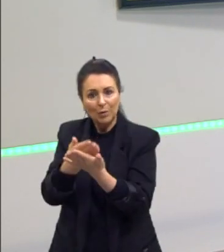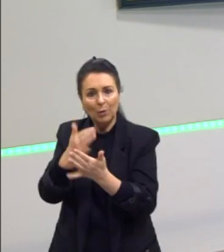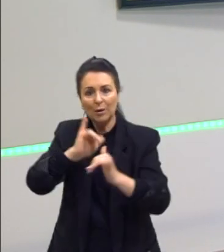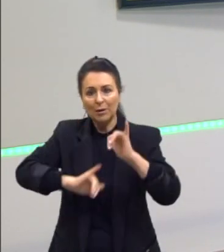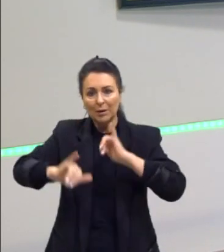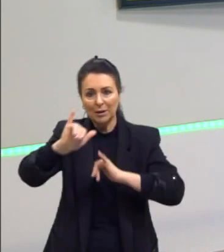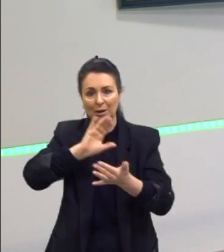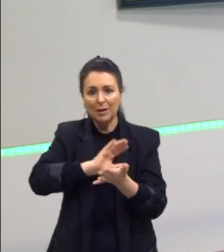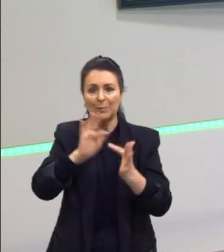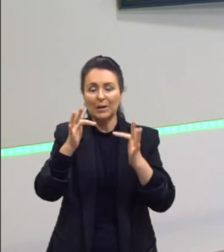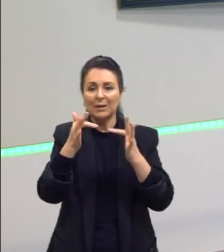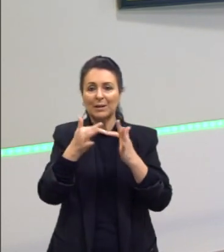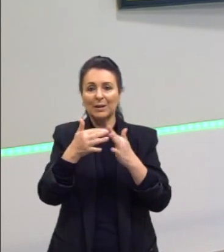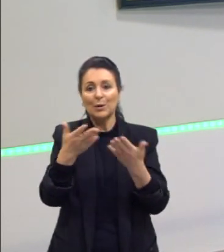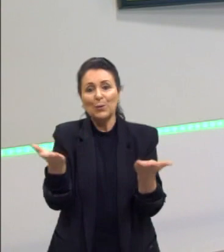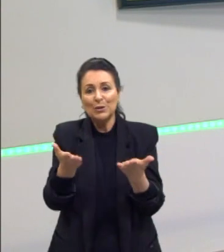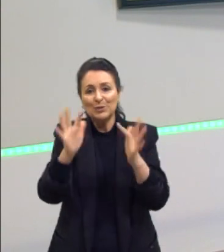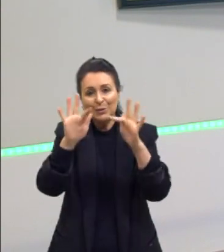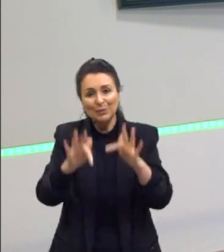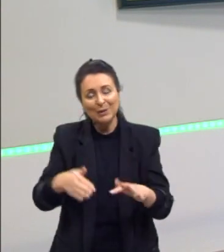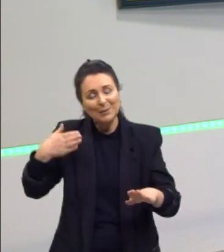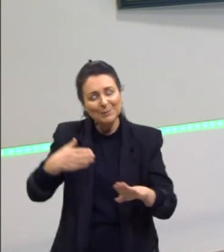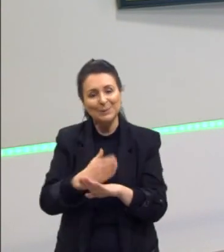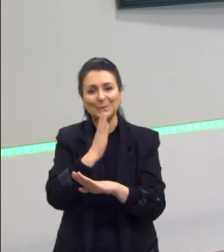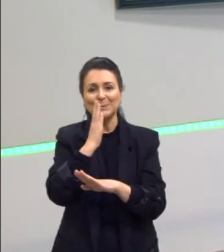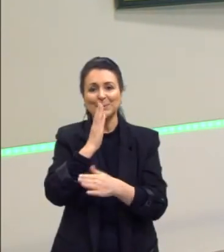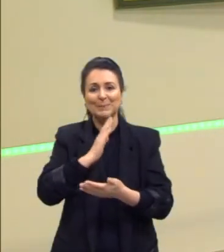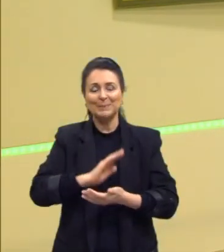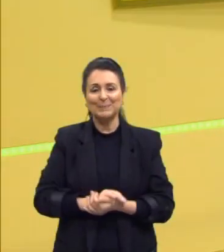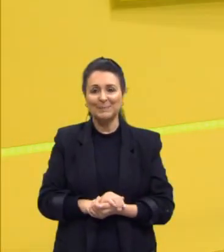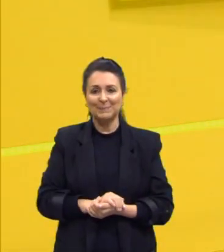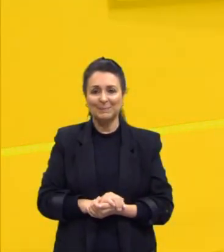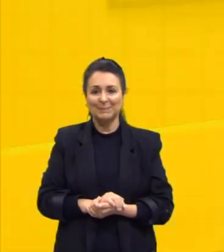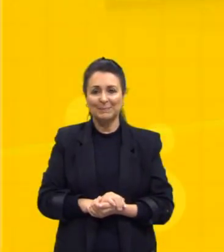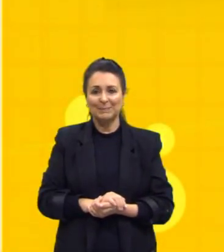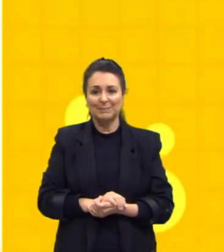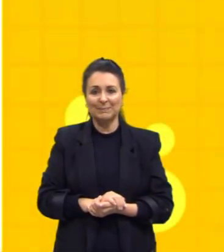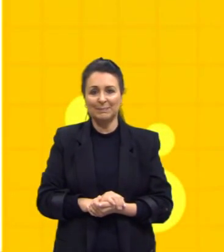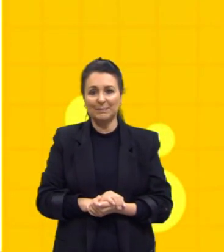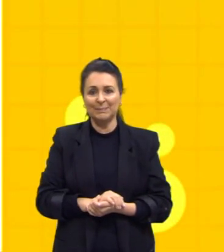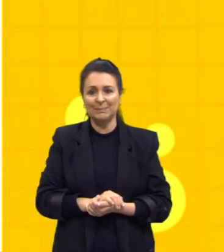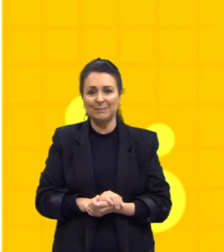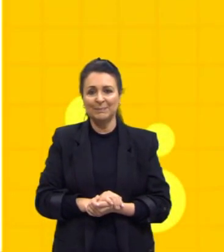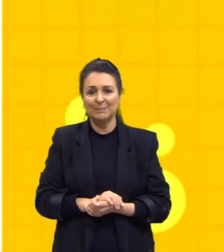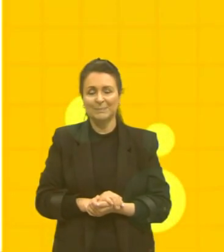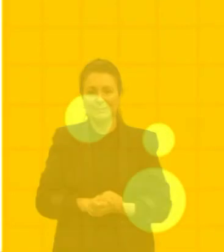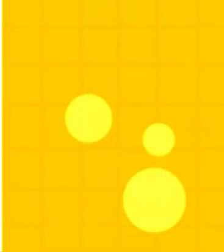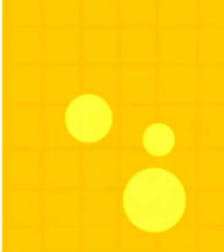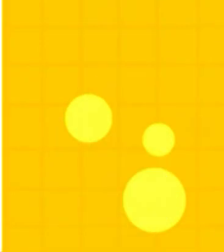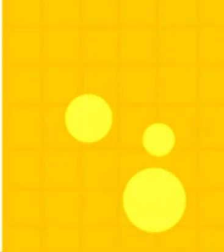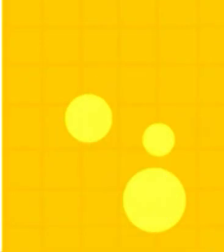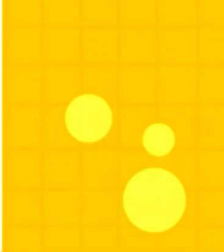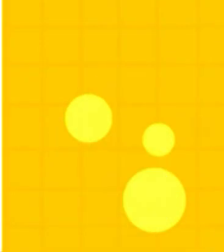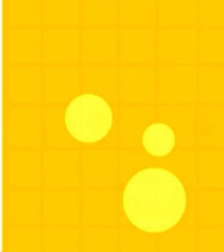orgânicas por hoje é isso muito obrigado partiu passar E aí